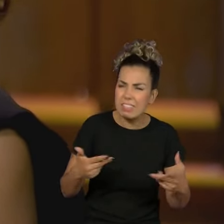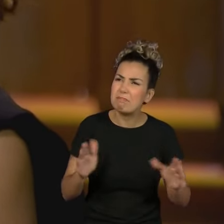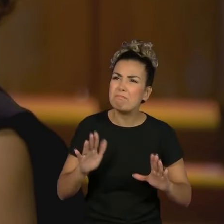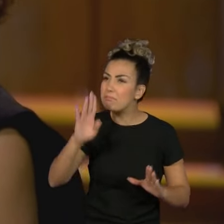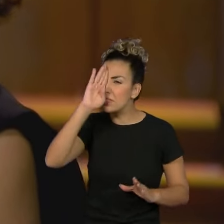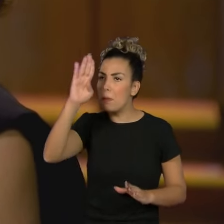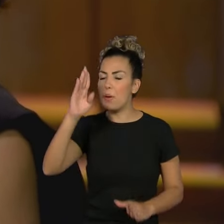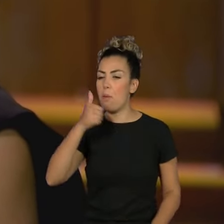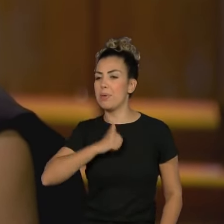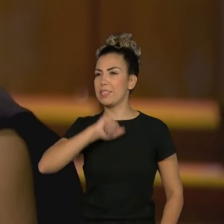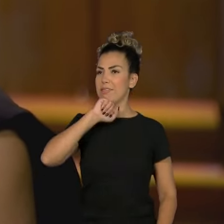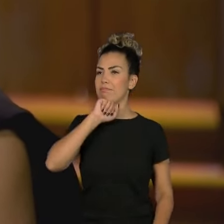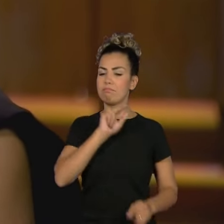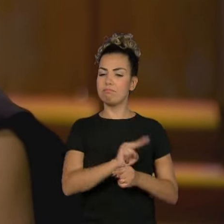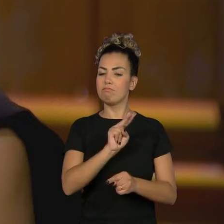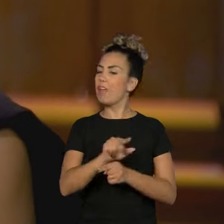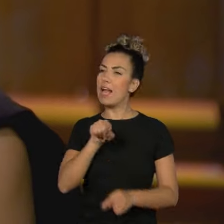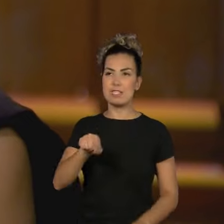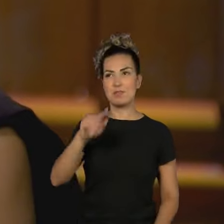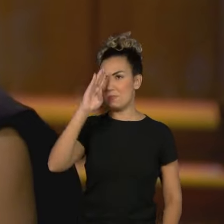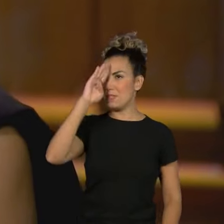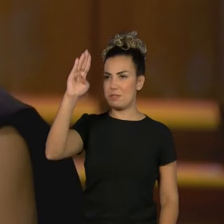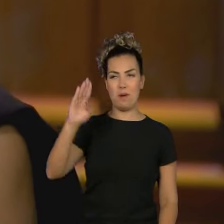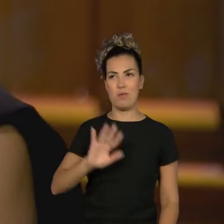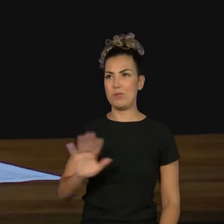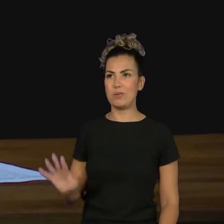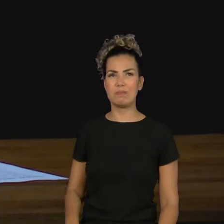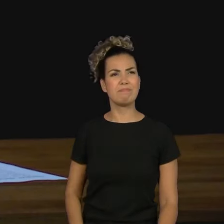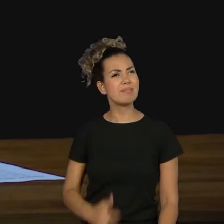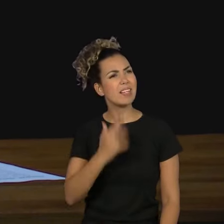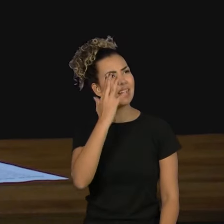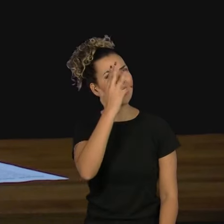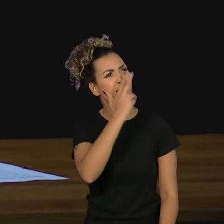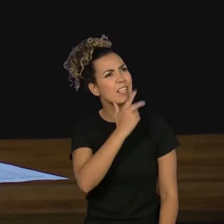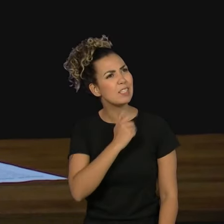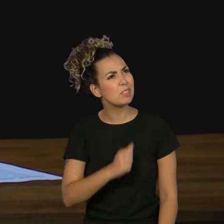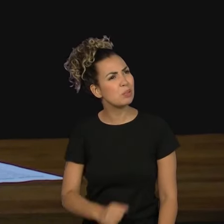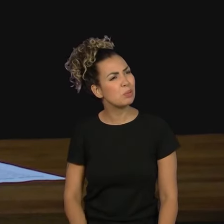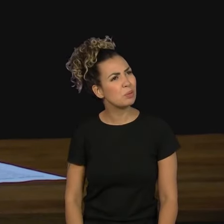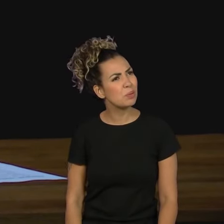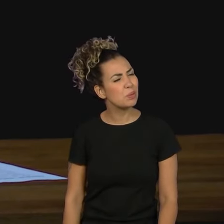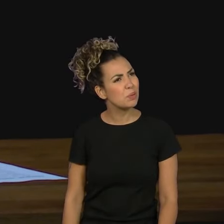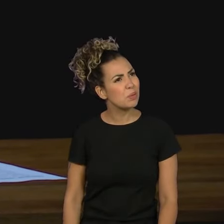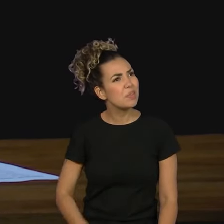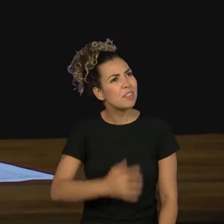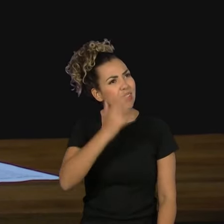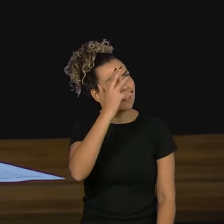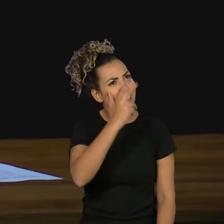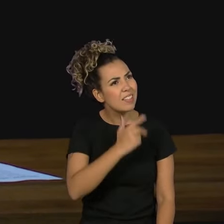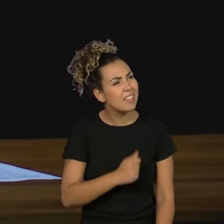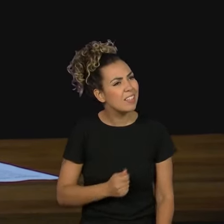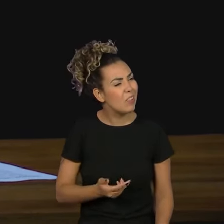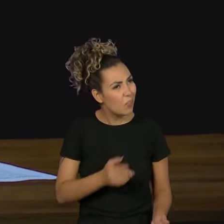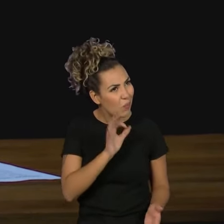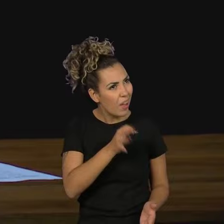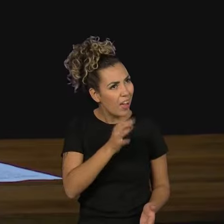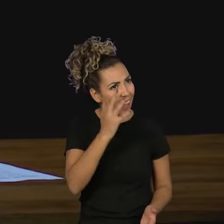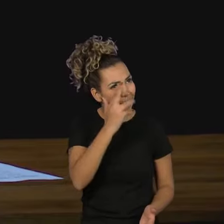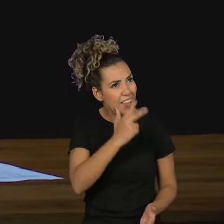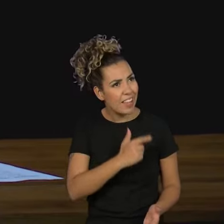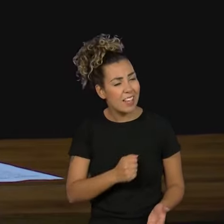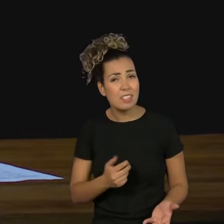maternidade nada mais importante que lindo isso Car não é